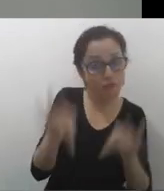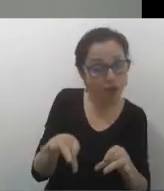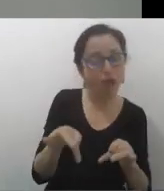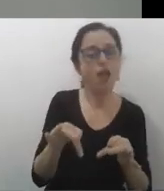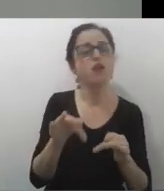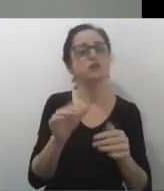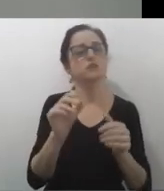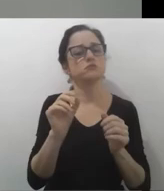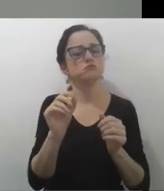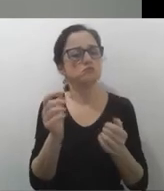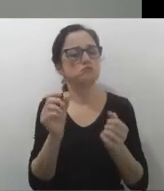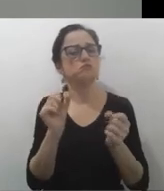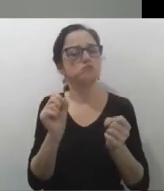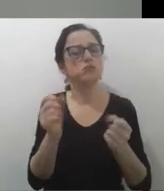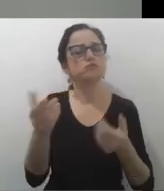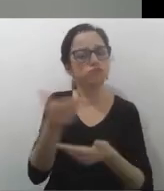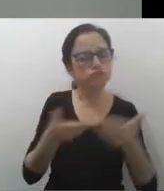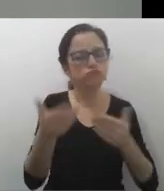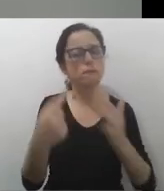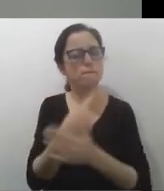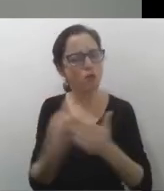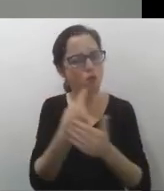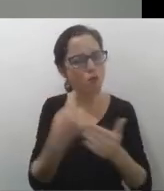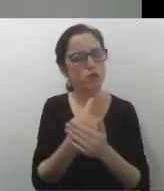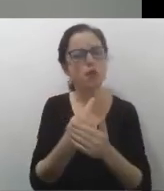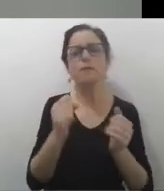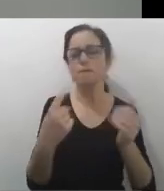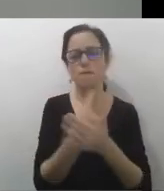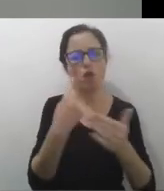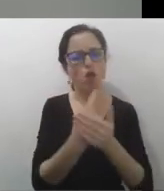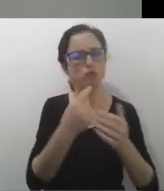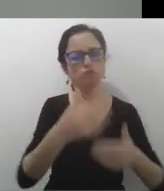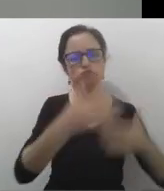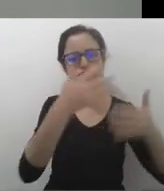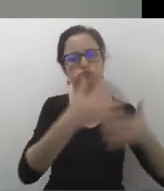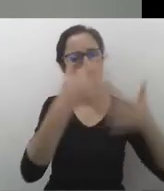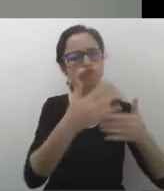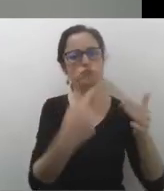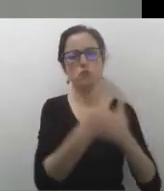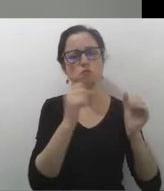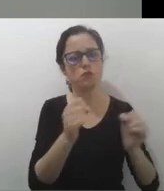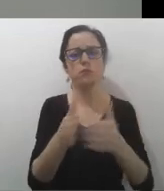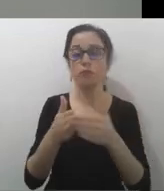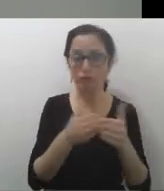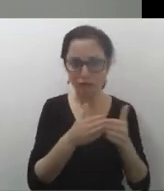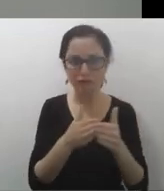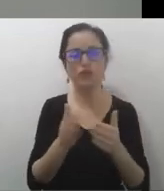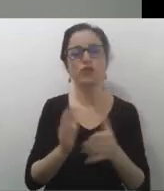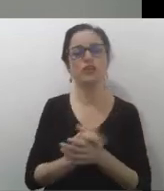final teremos alguns minutos para uma rodada de perguntas, que vocês podem colocar as perguntas no chat, por